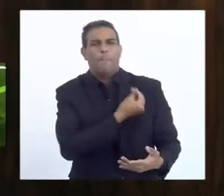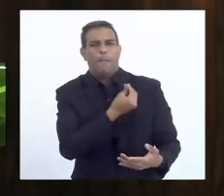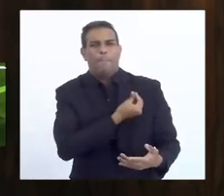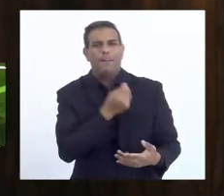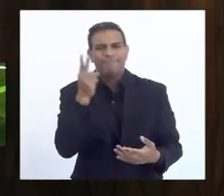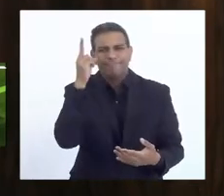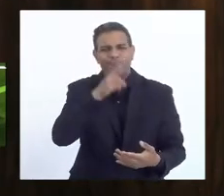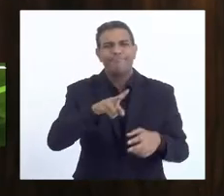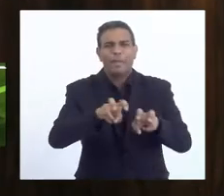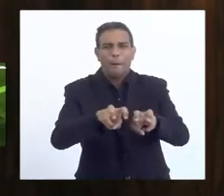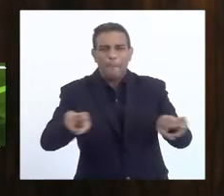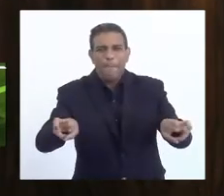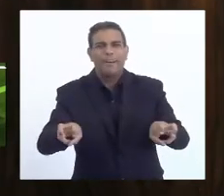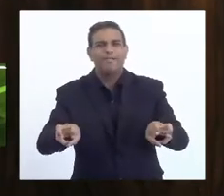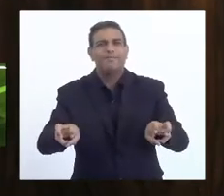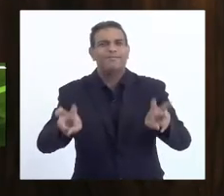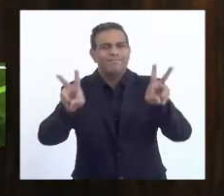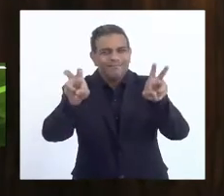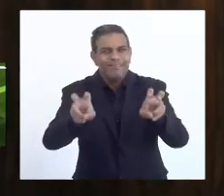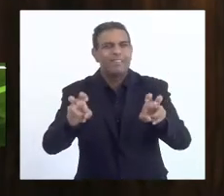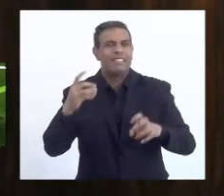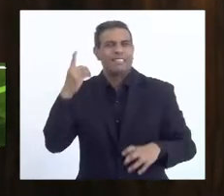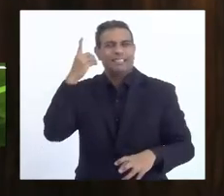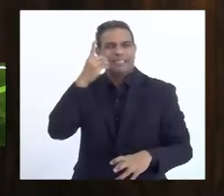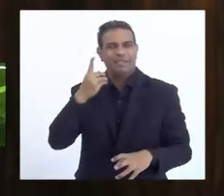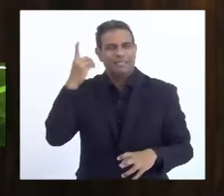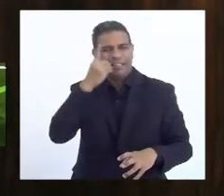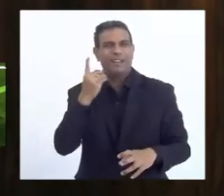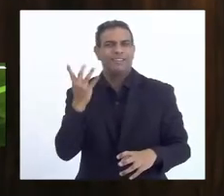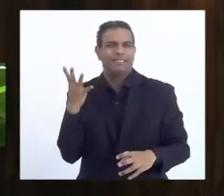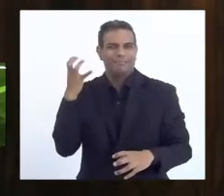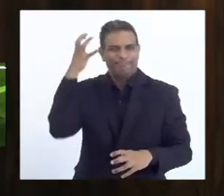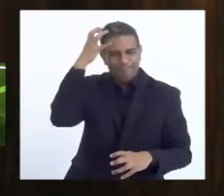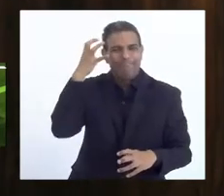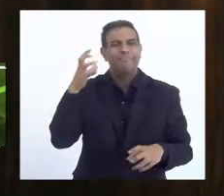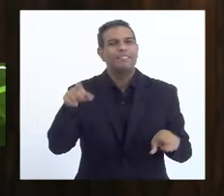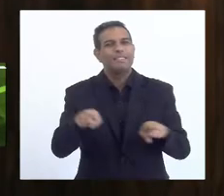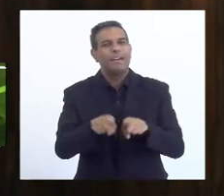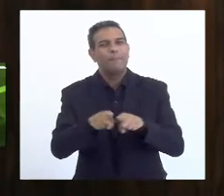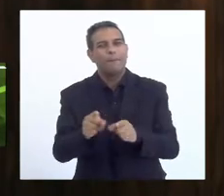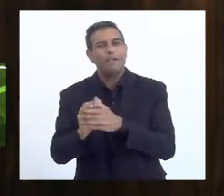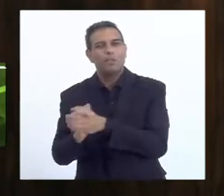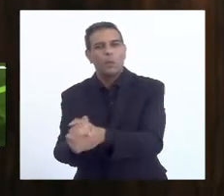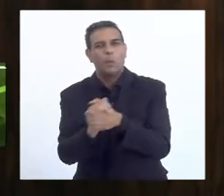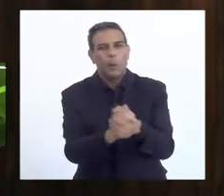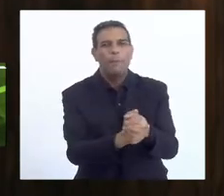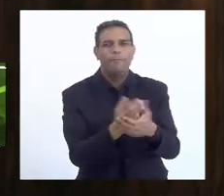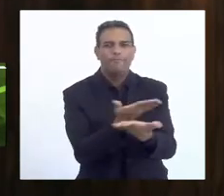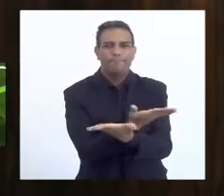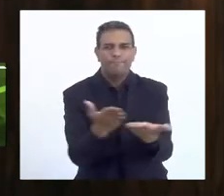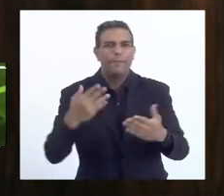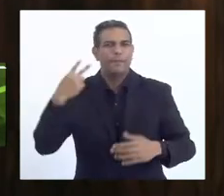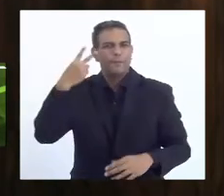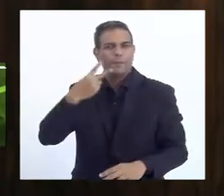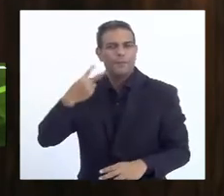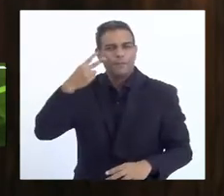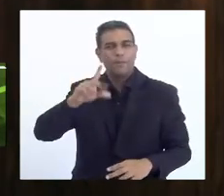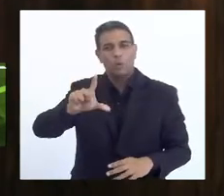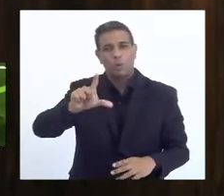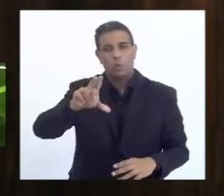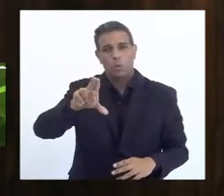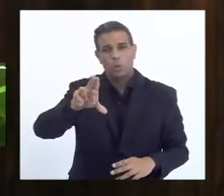a mandata Marielle Franco. Então, quero saudar aqui a sua presença, Roberta. Também da vereadora